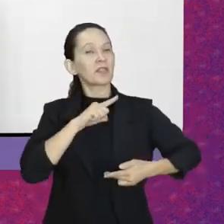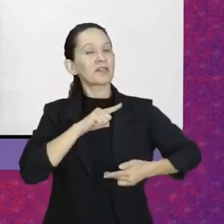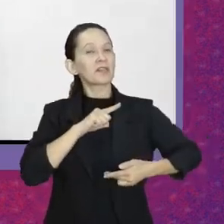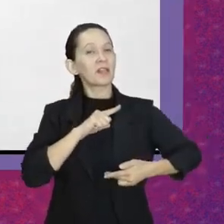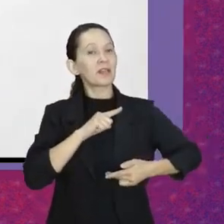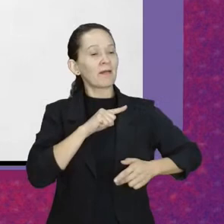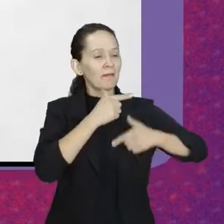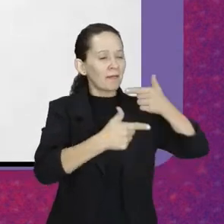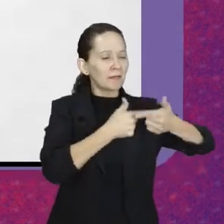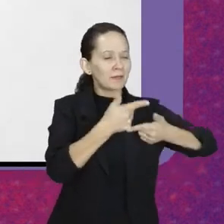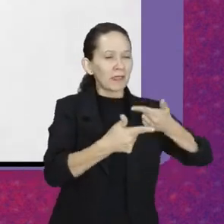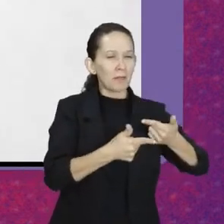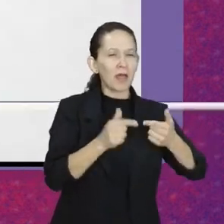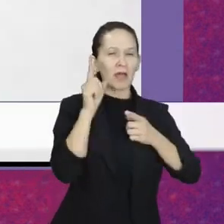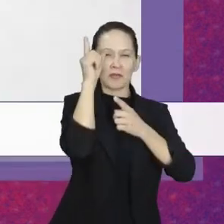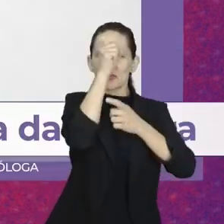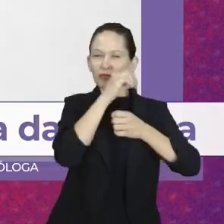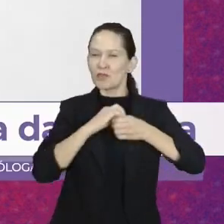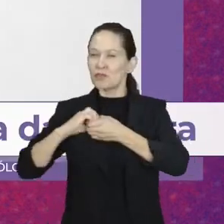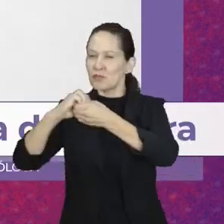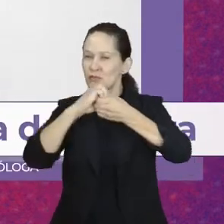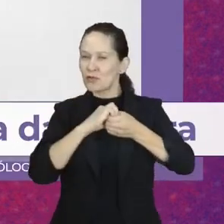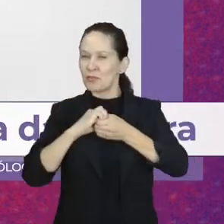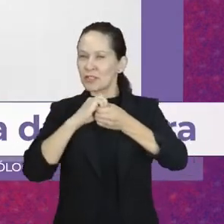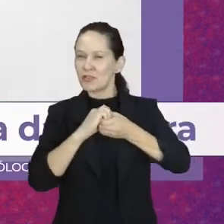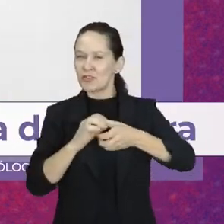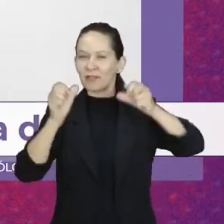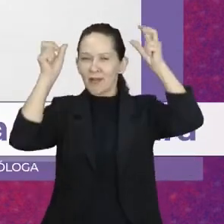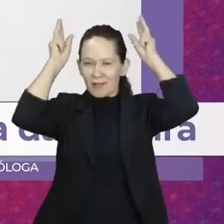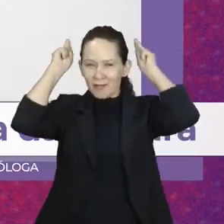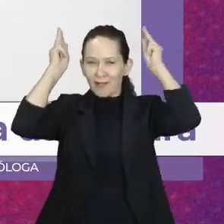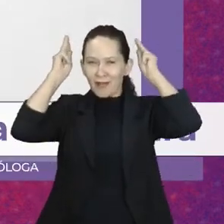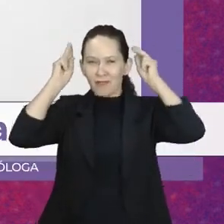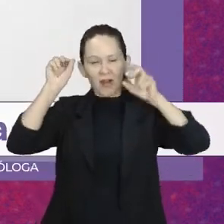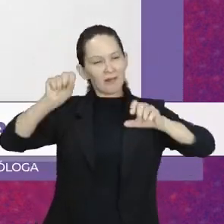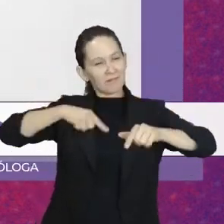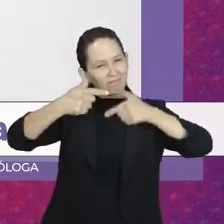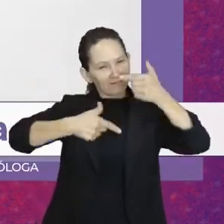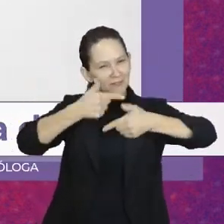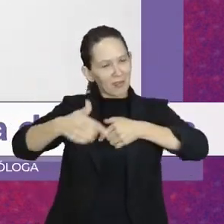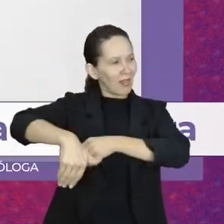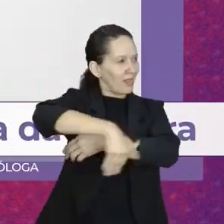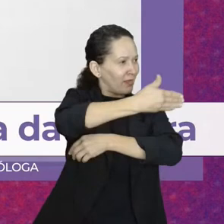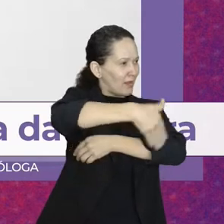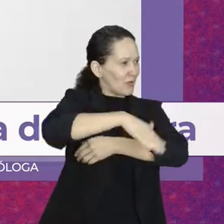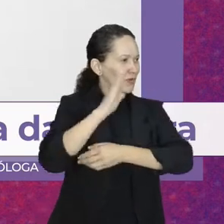precárias, não em cooperativas, que puxavam carroça na